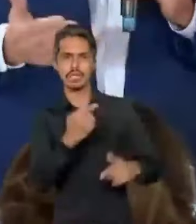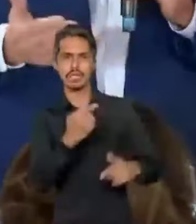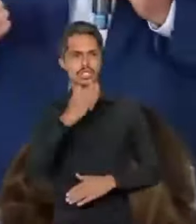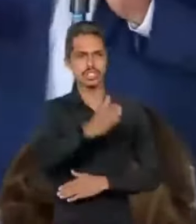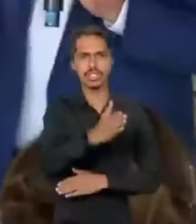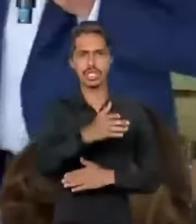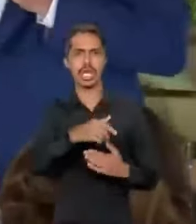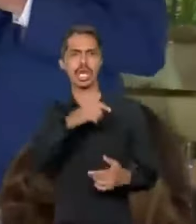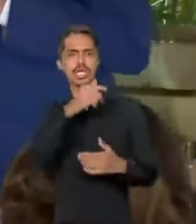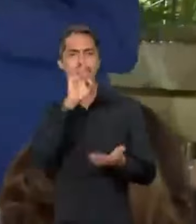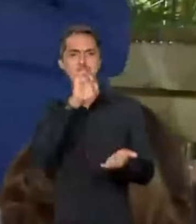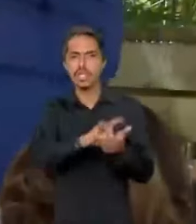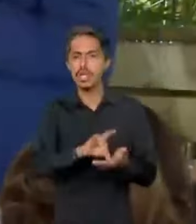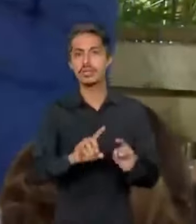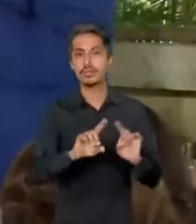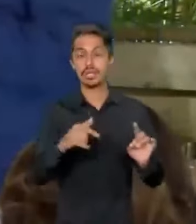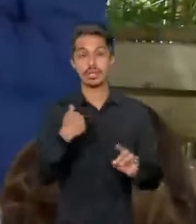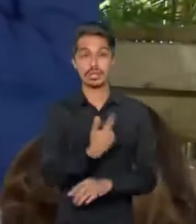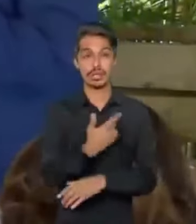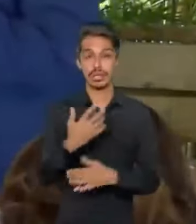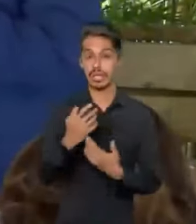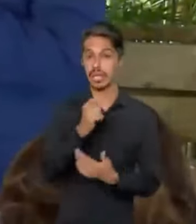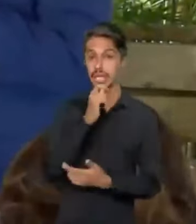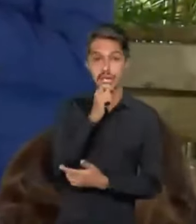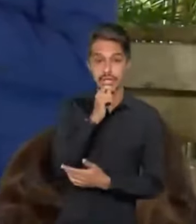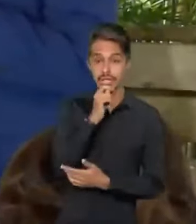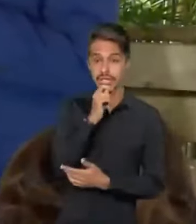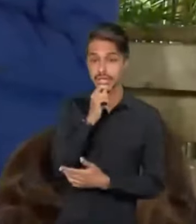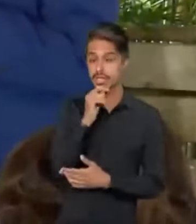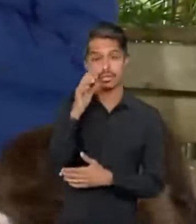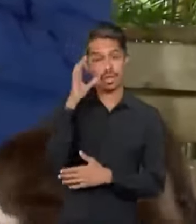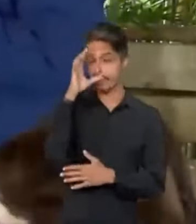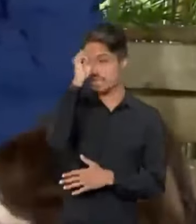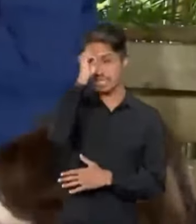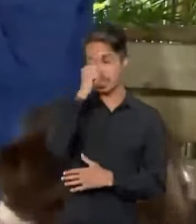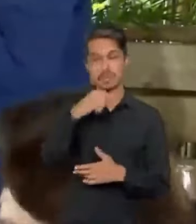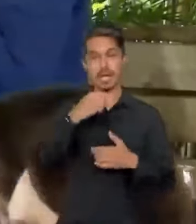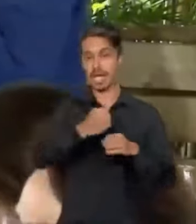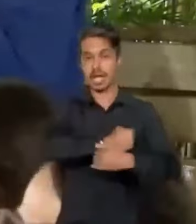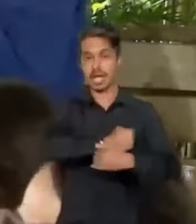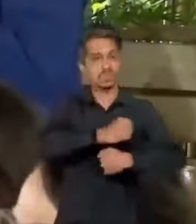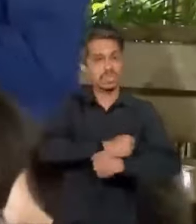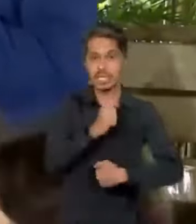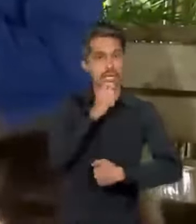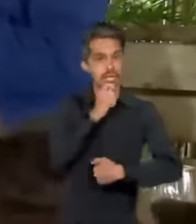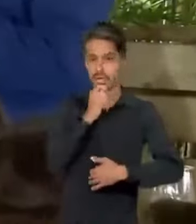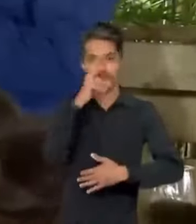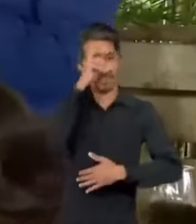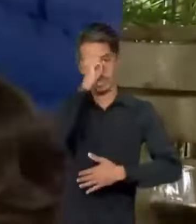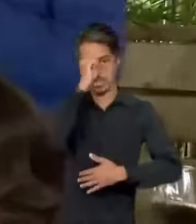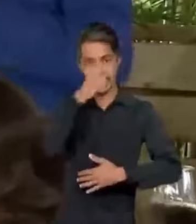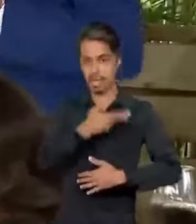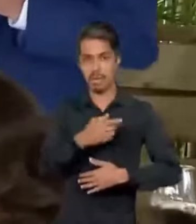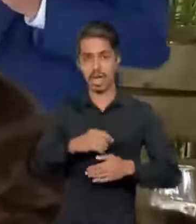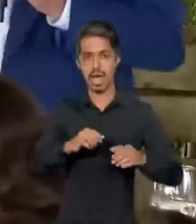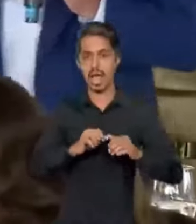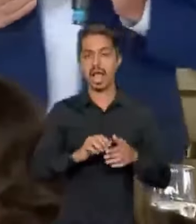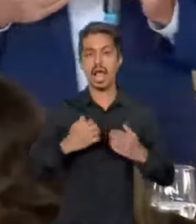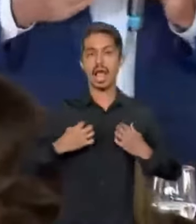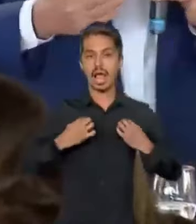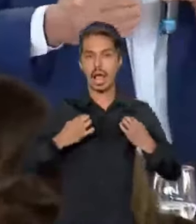trabalho, mas nós homens não aprendemos a ir para a cozinha, nós não aprendemos a ir lavar a roupa